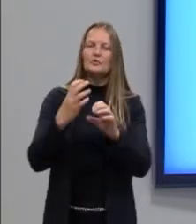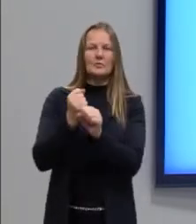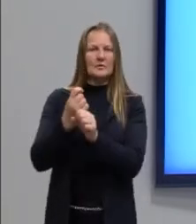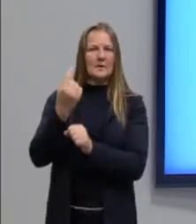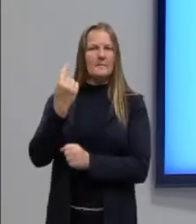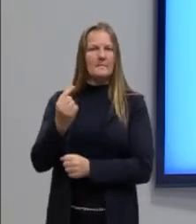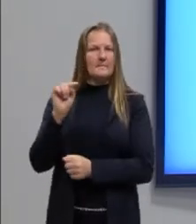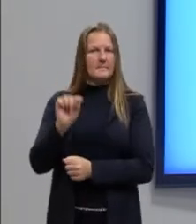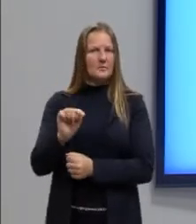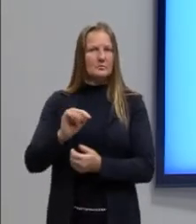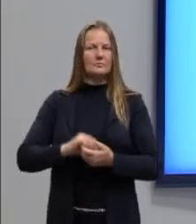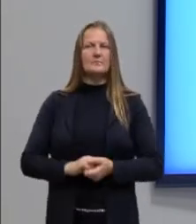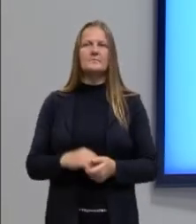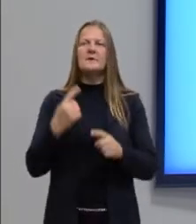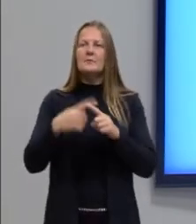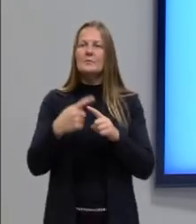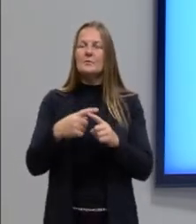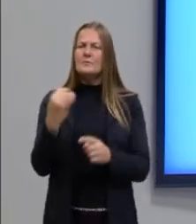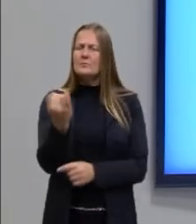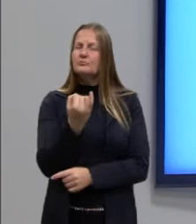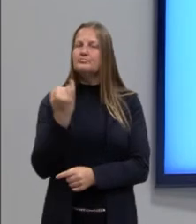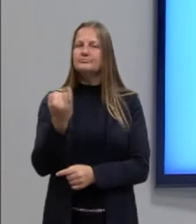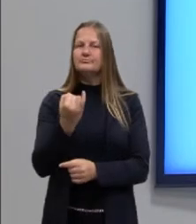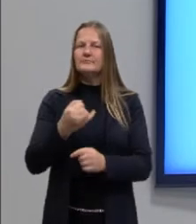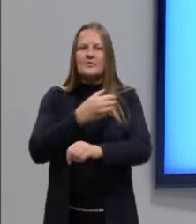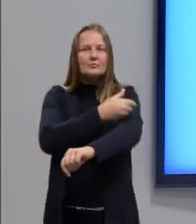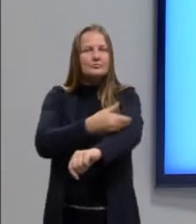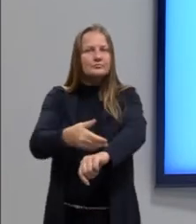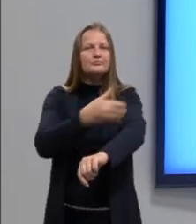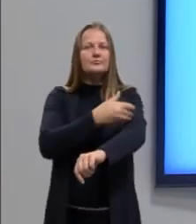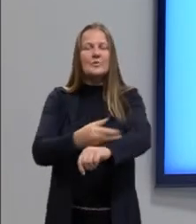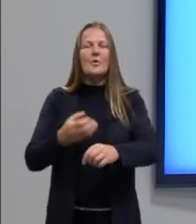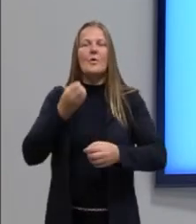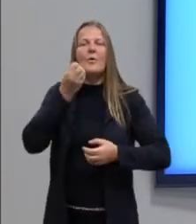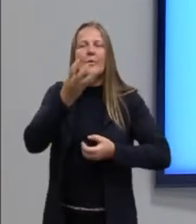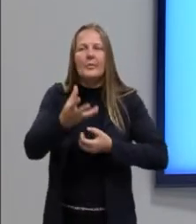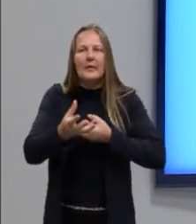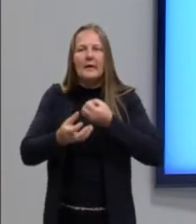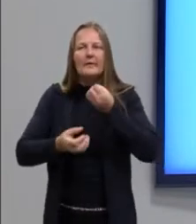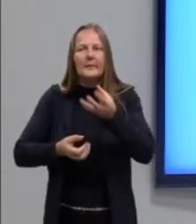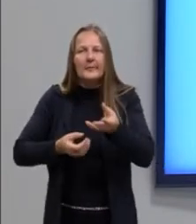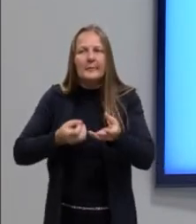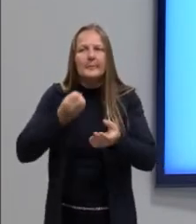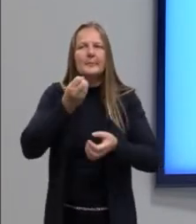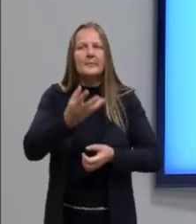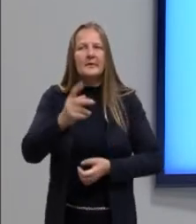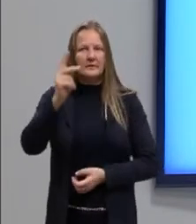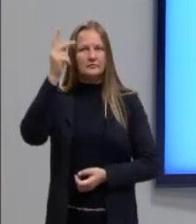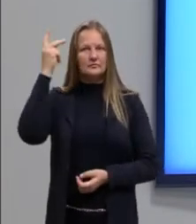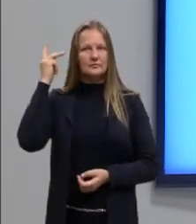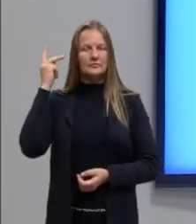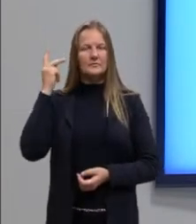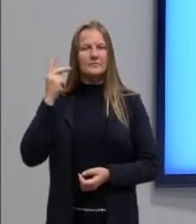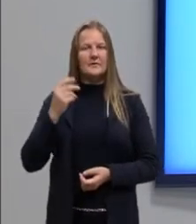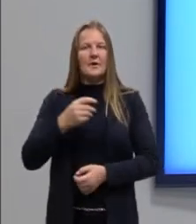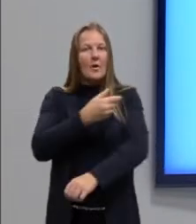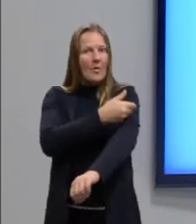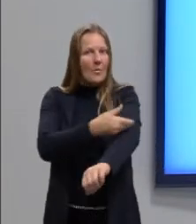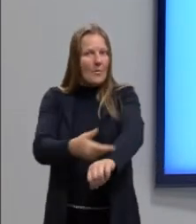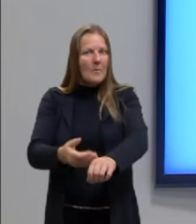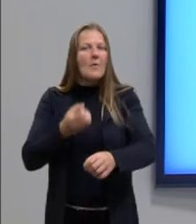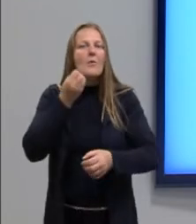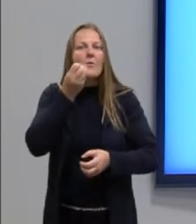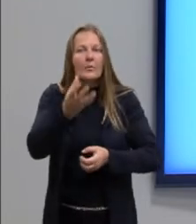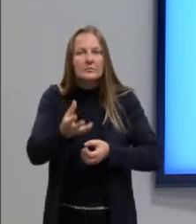porque porque a gente tem o hábito de contar histórias e o hábito de contar